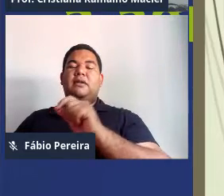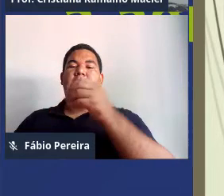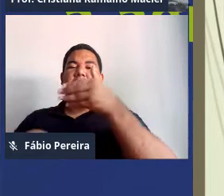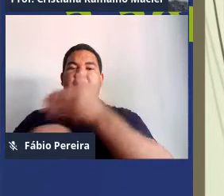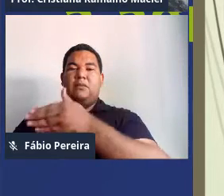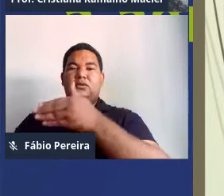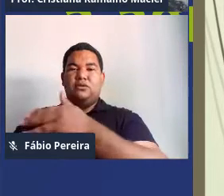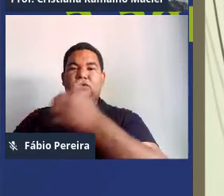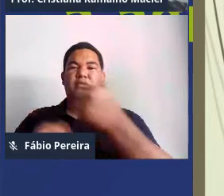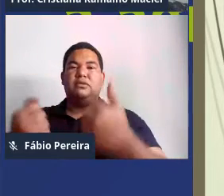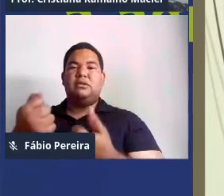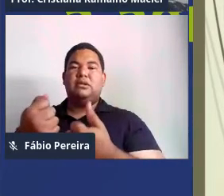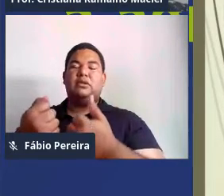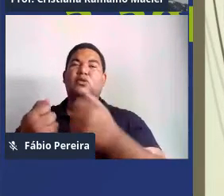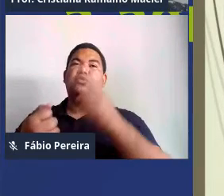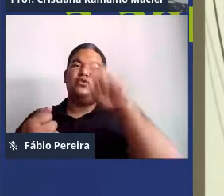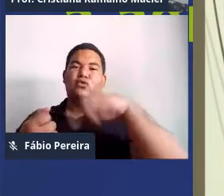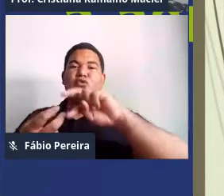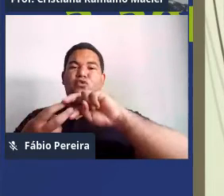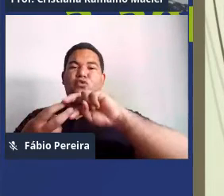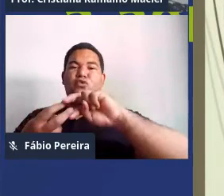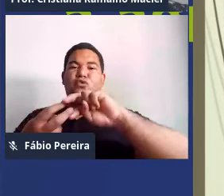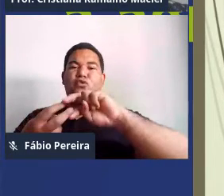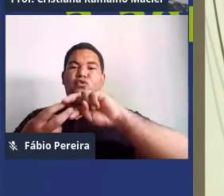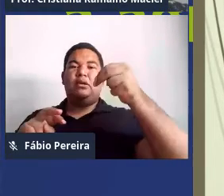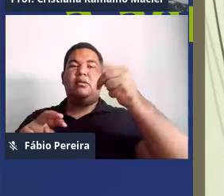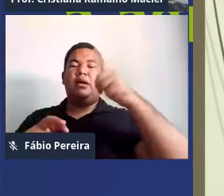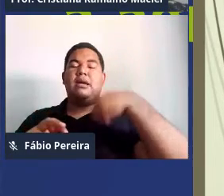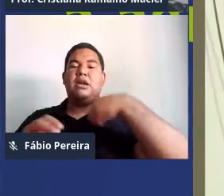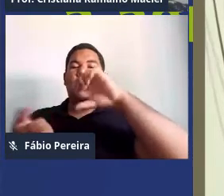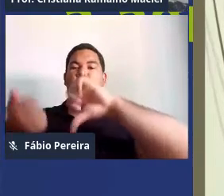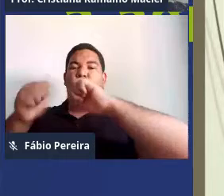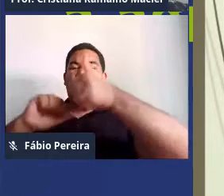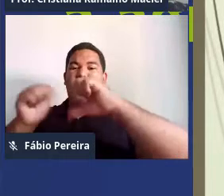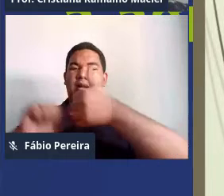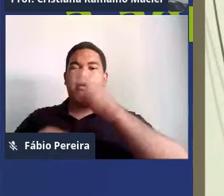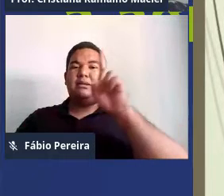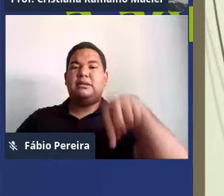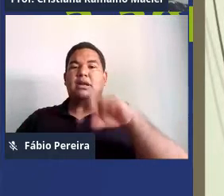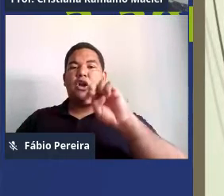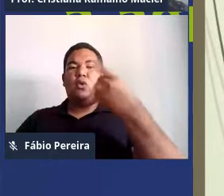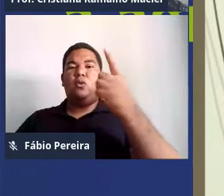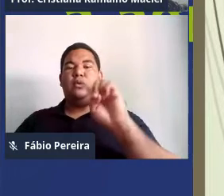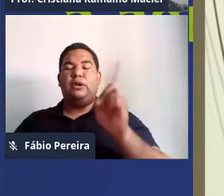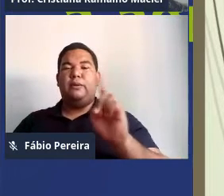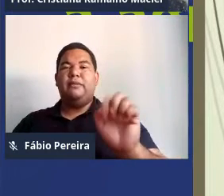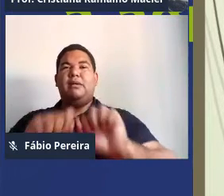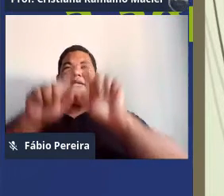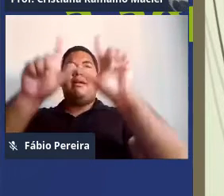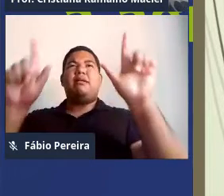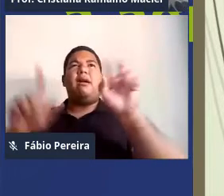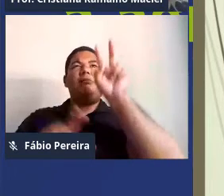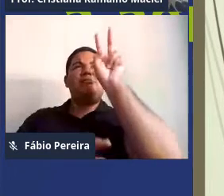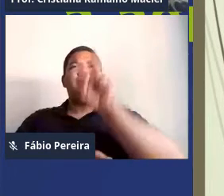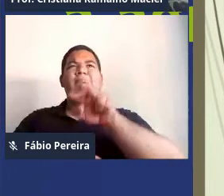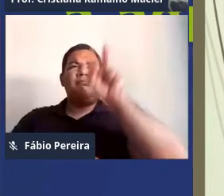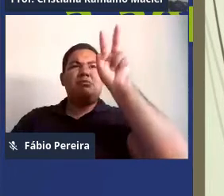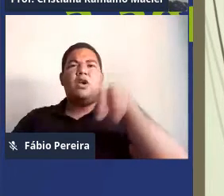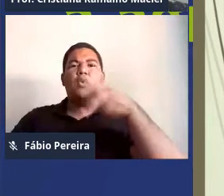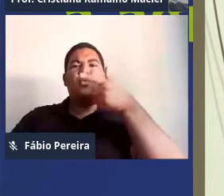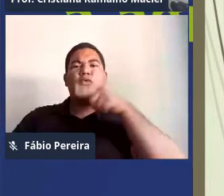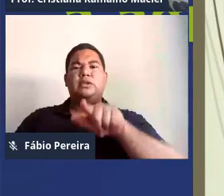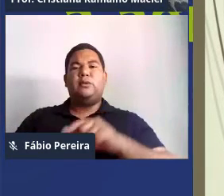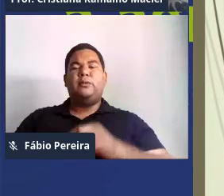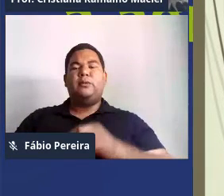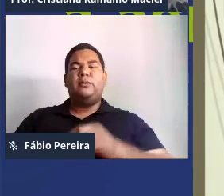suposto gene, que eu vou analisar para saber se é um gene ou não. Então, toda vez que eu quero